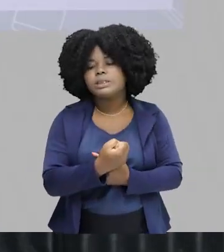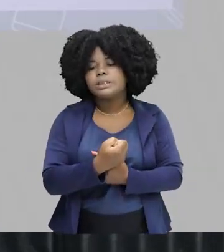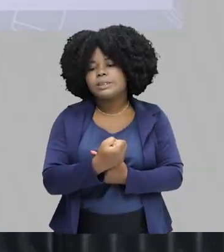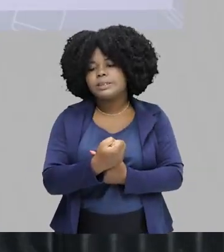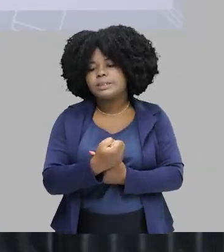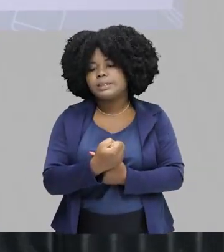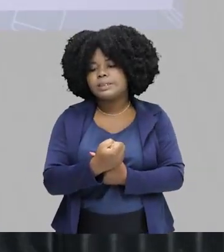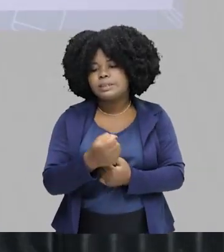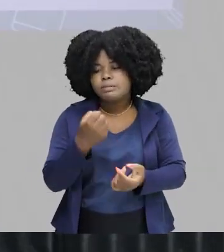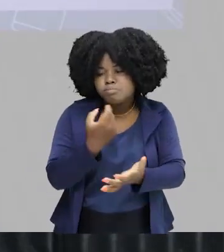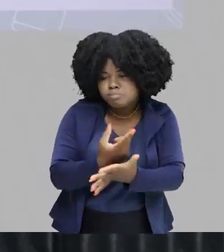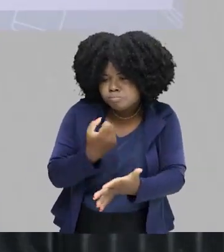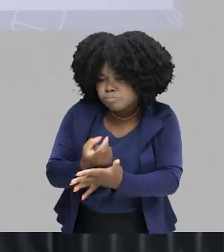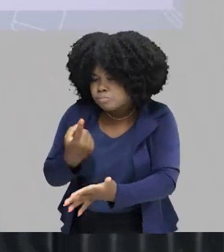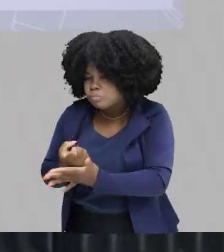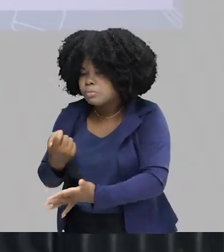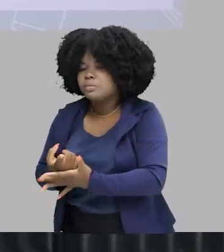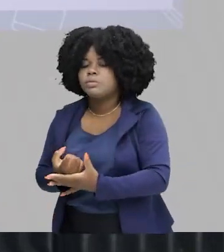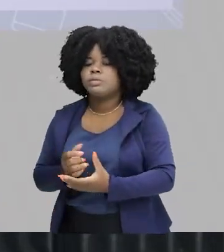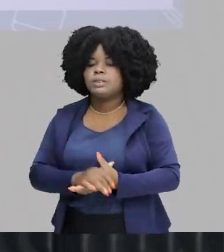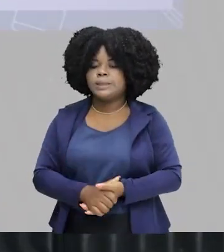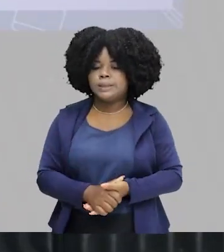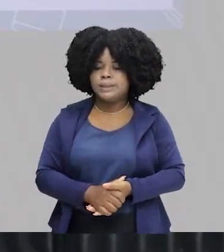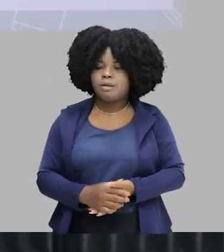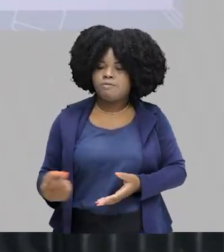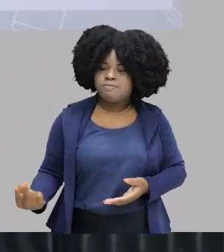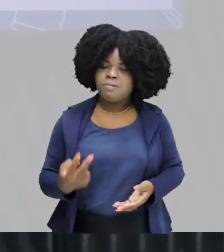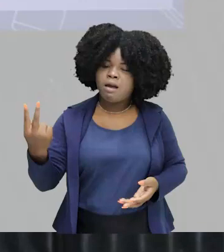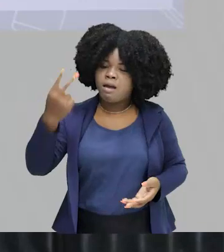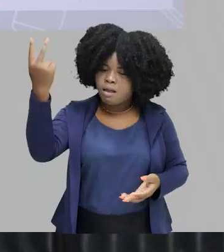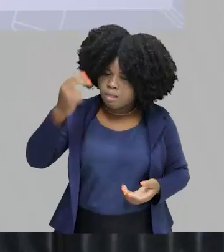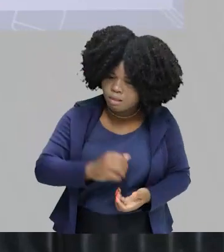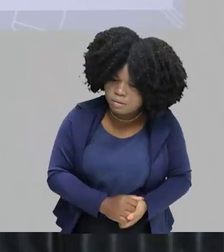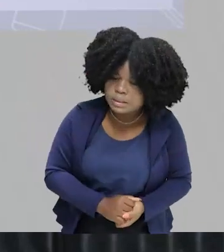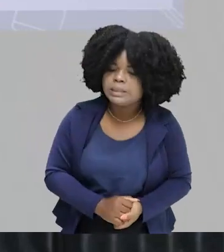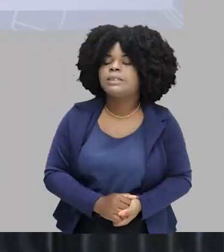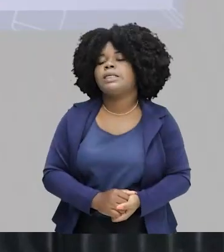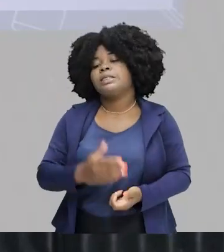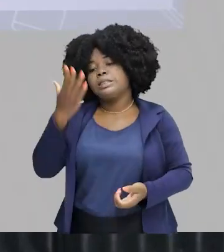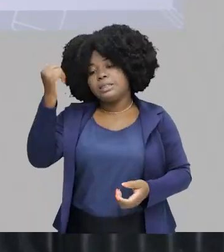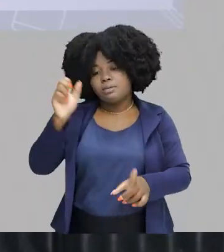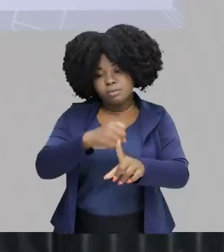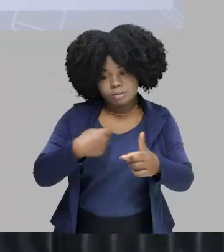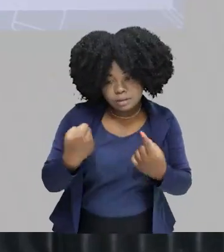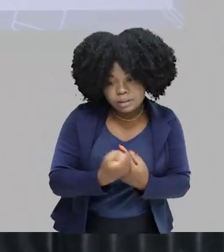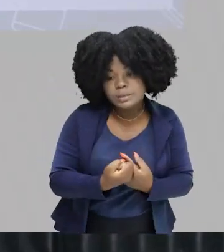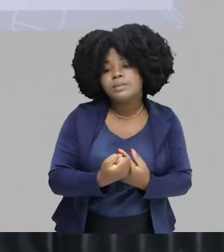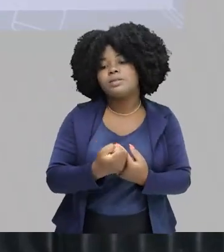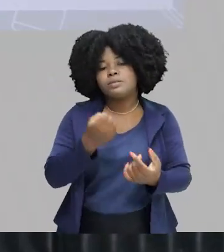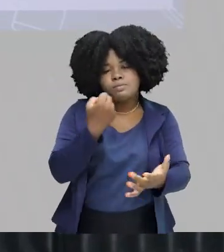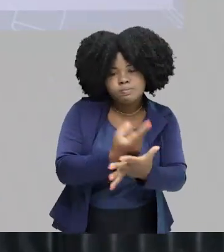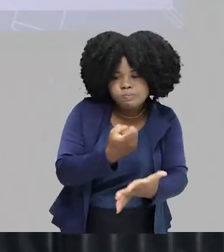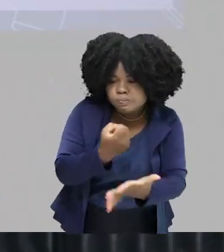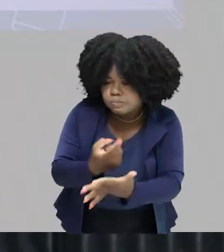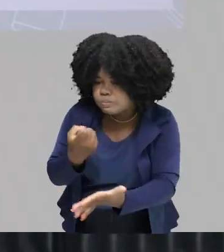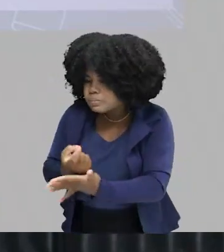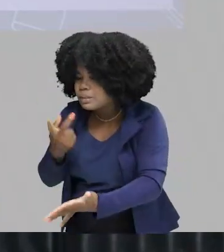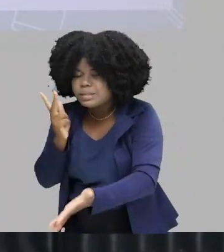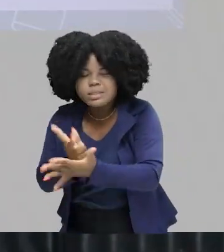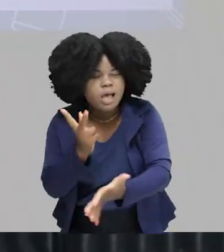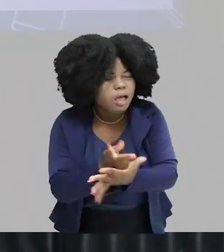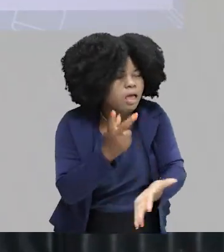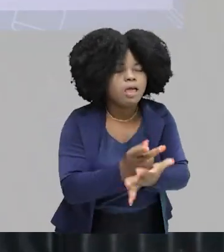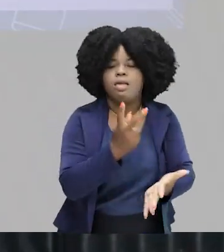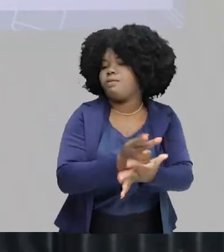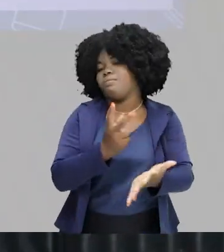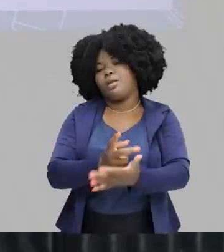é hipervalorizado, a gente sabe, né, que a gente vive numa sociedade onde o consumo a todo momento é parte do